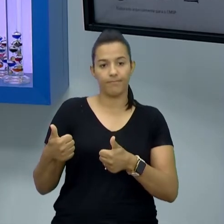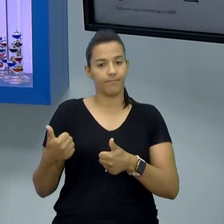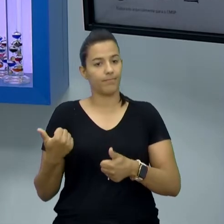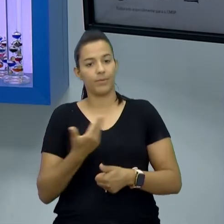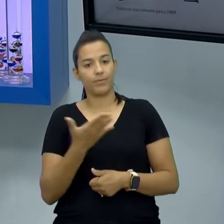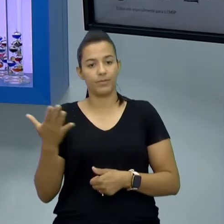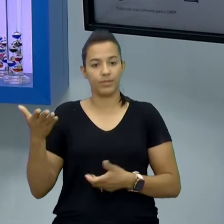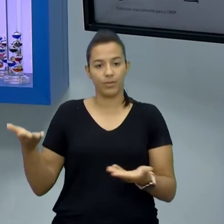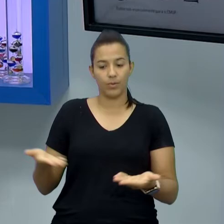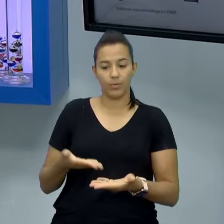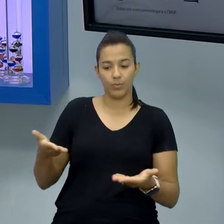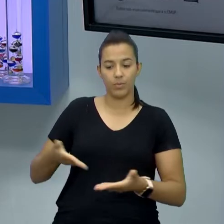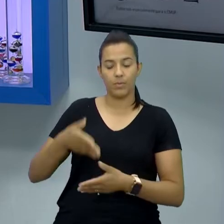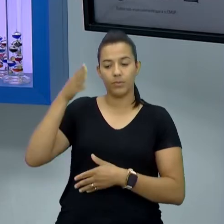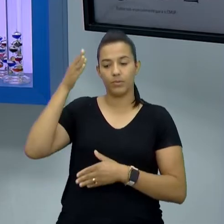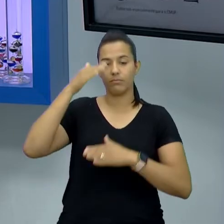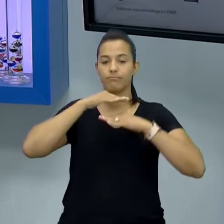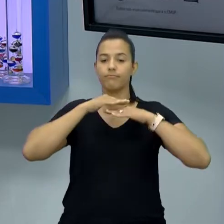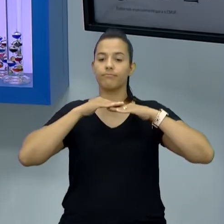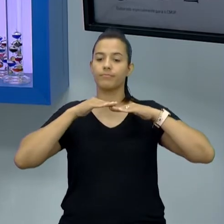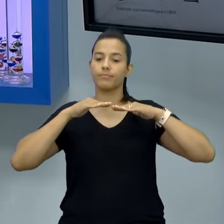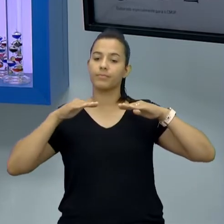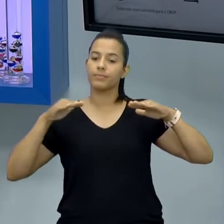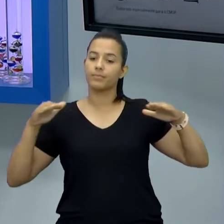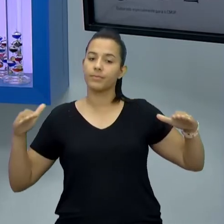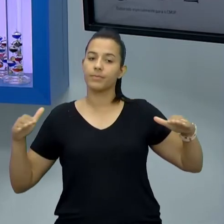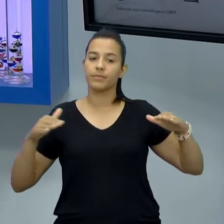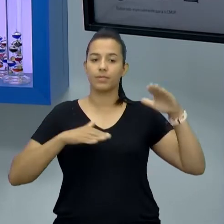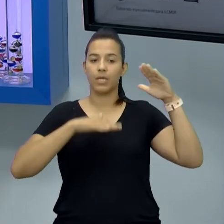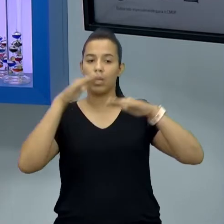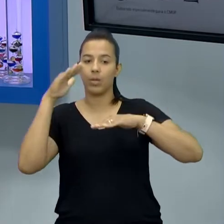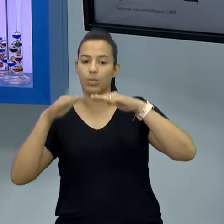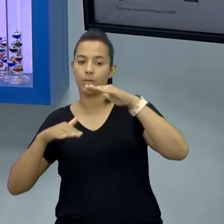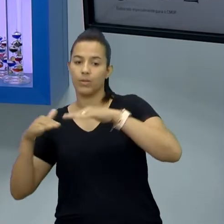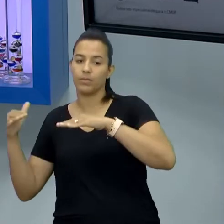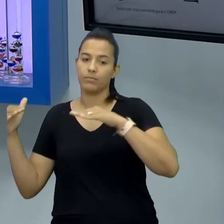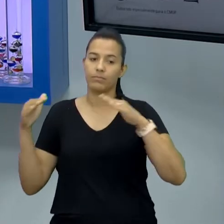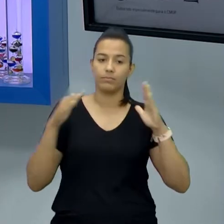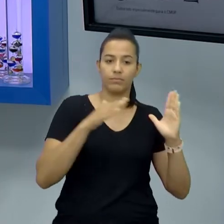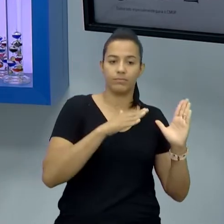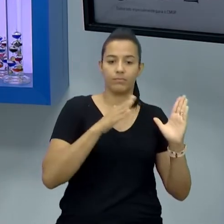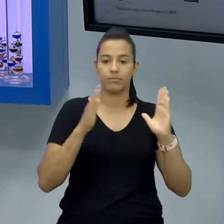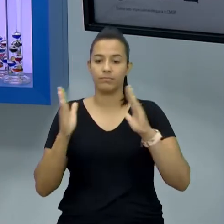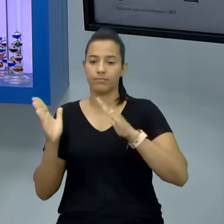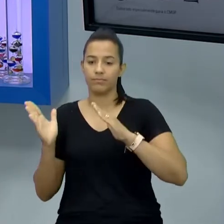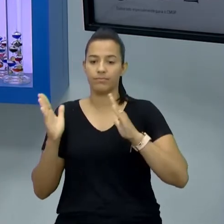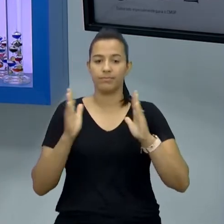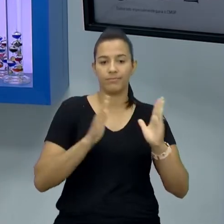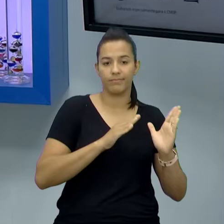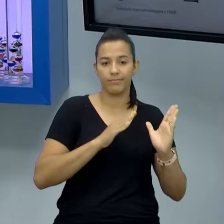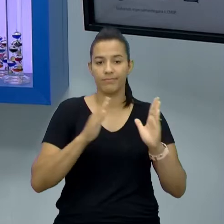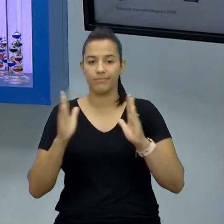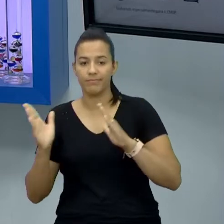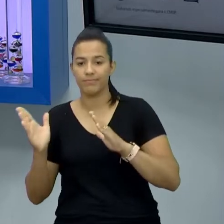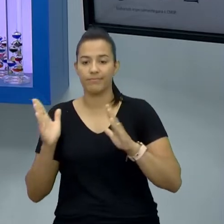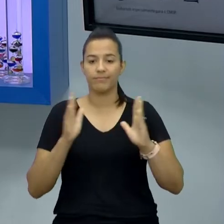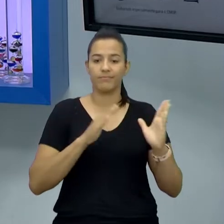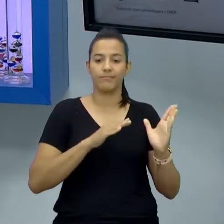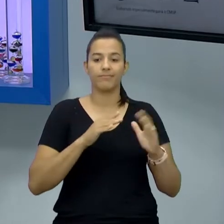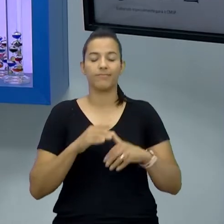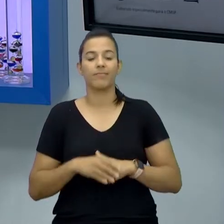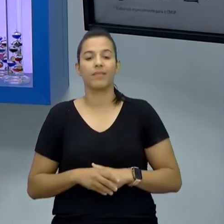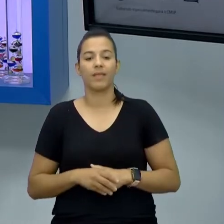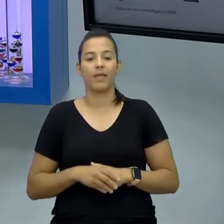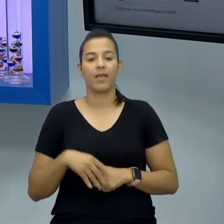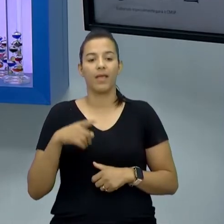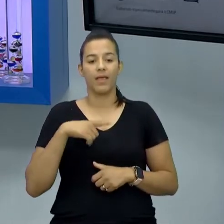pessoa muito periódica hoje. Você está bem, você está oscilando. Está oscilando. A veícula deve ficar oscilando, tá vendo? Aqui